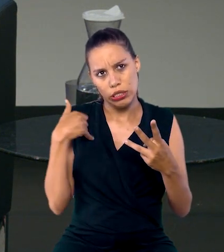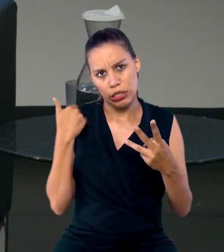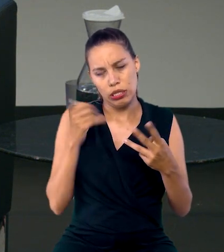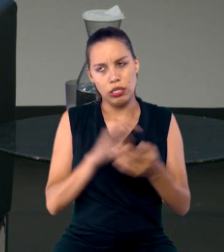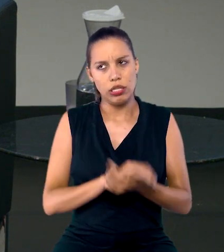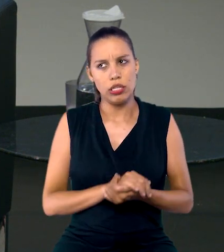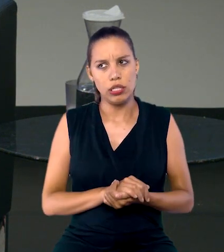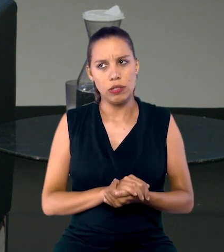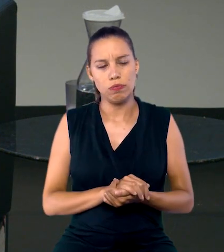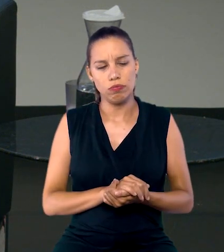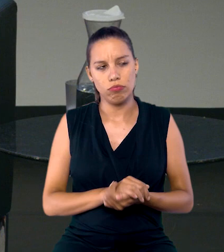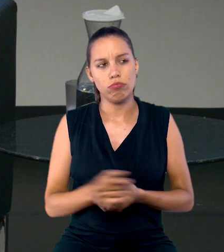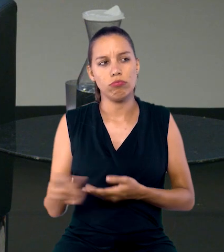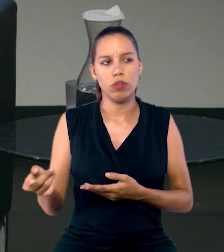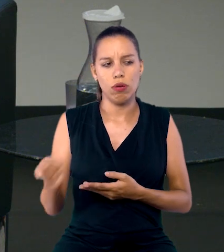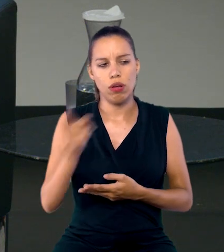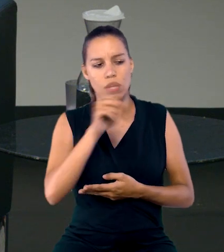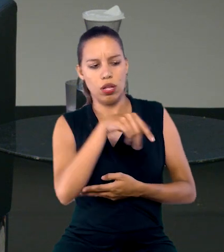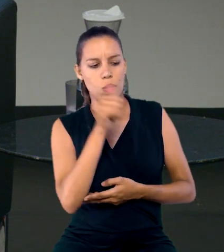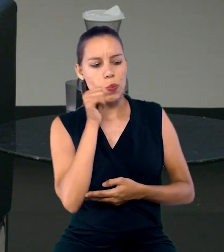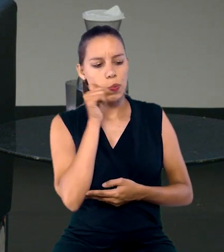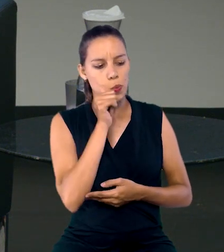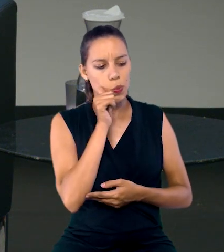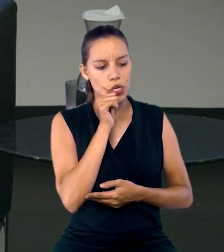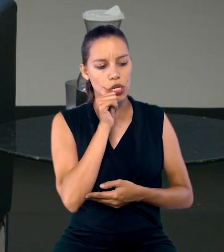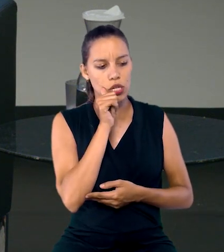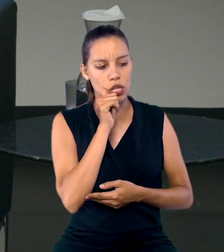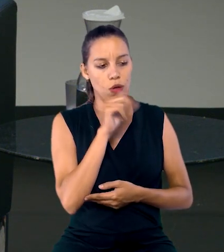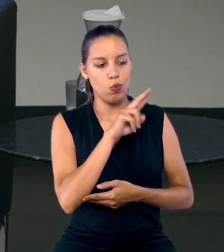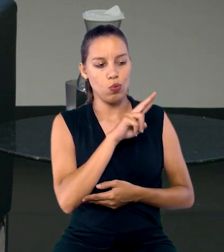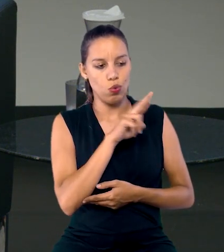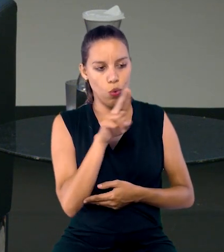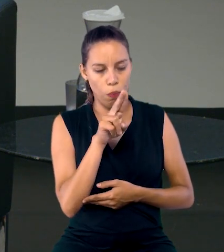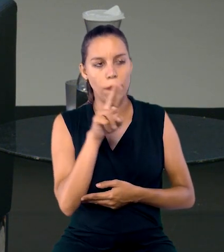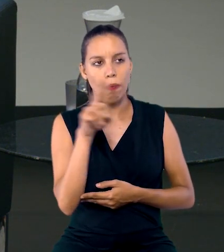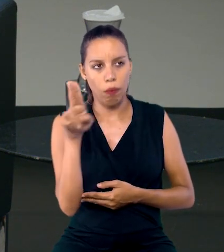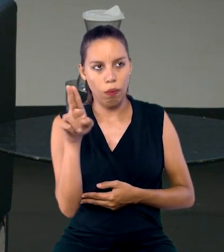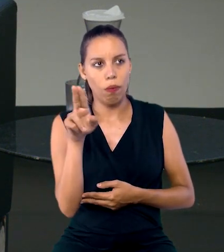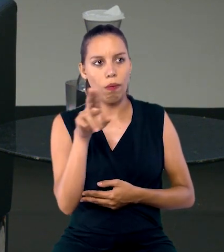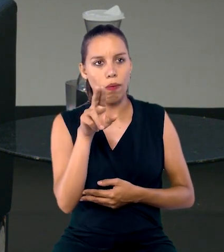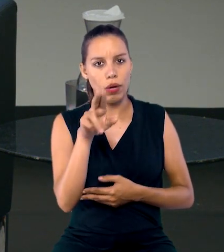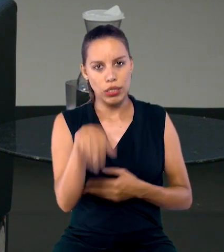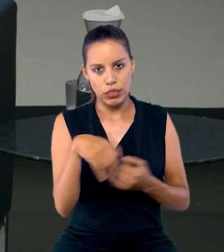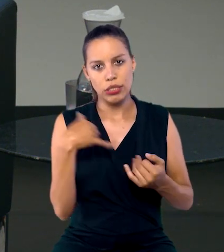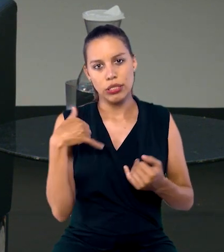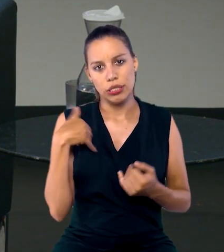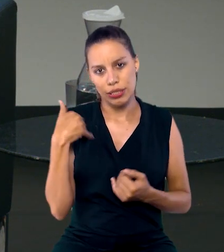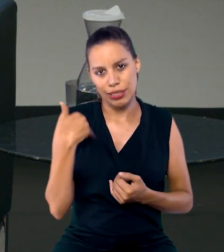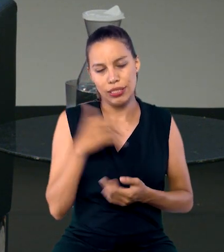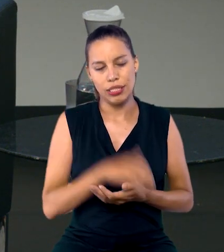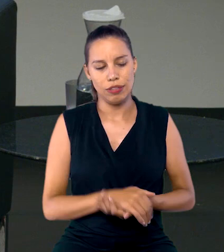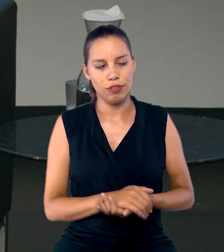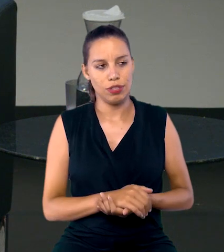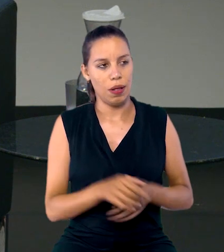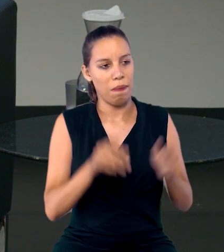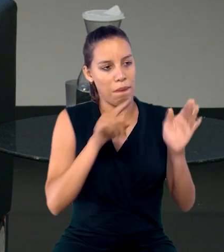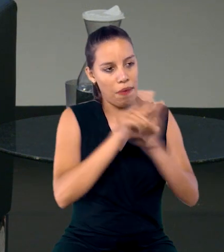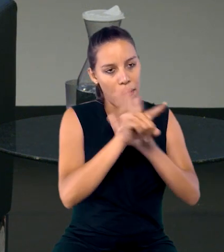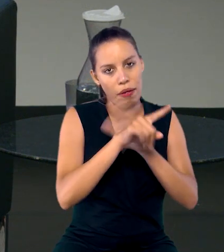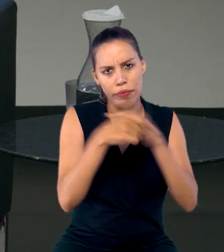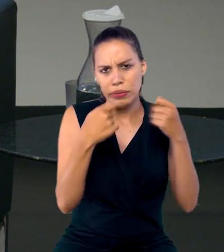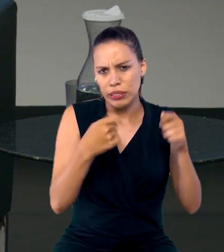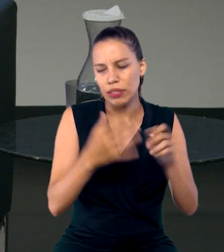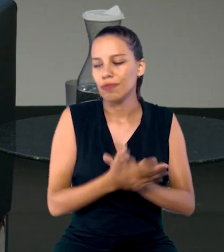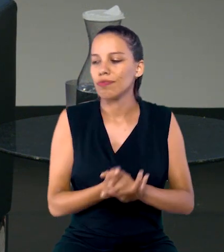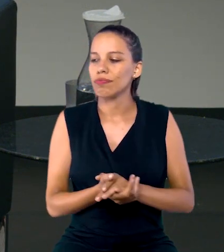né, fulano de tal, tantos anos. Isso assim, tu não pode voltar para a redação tendo entrevistado alguém sem saber o nome, sobrenome e a